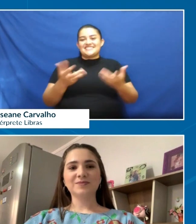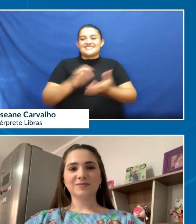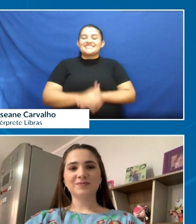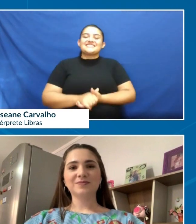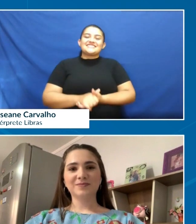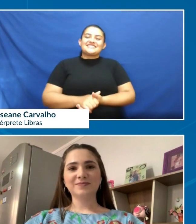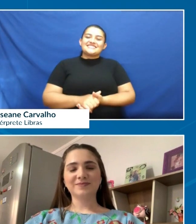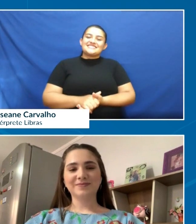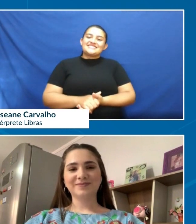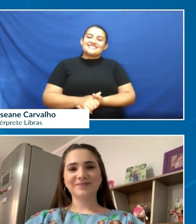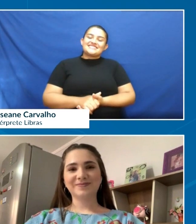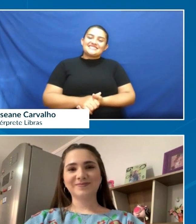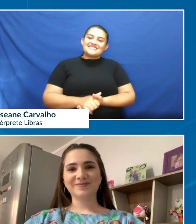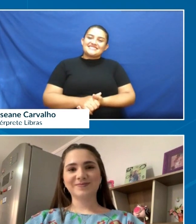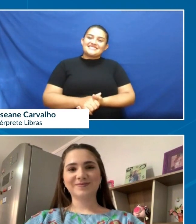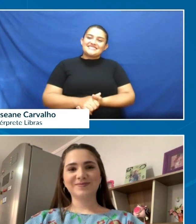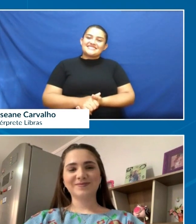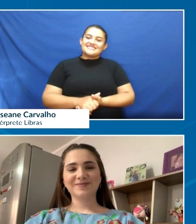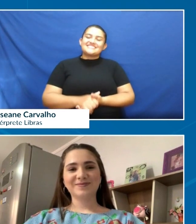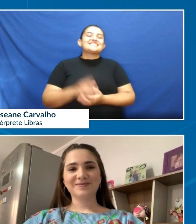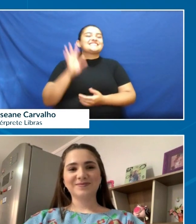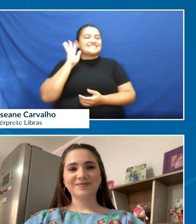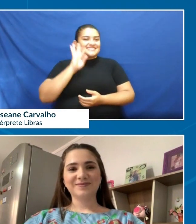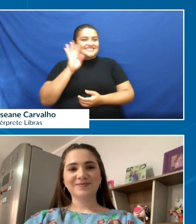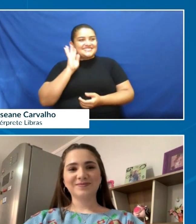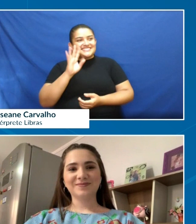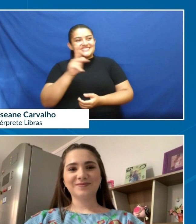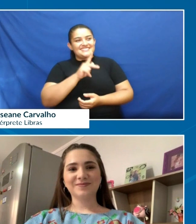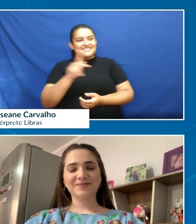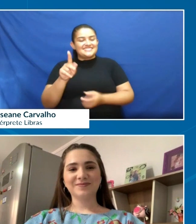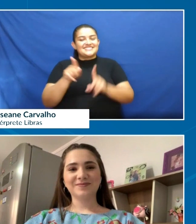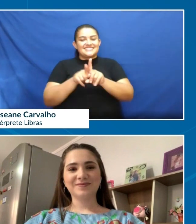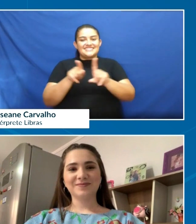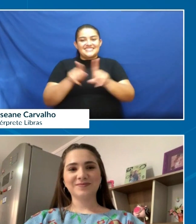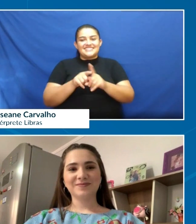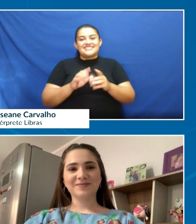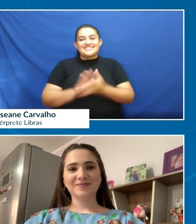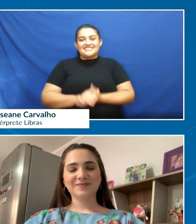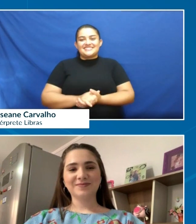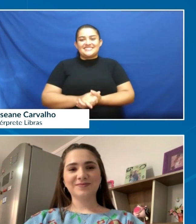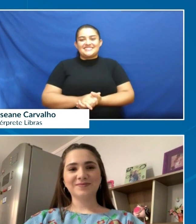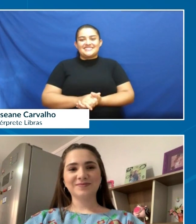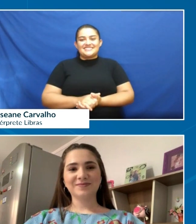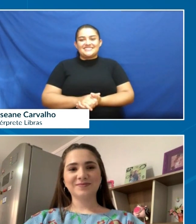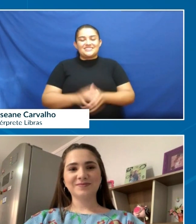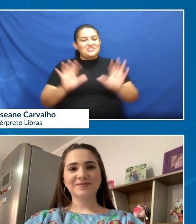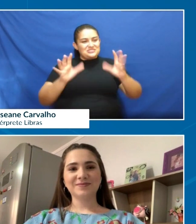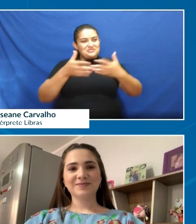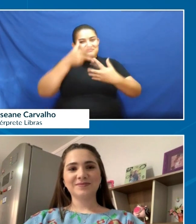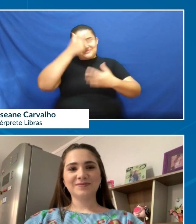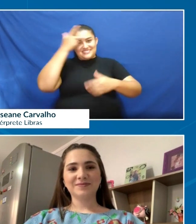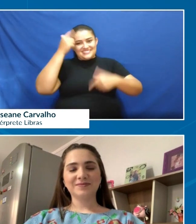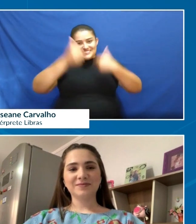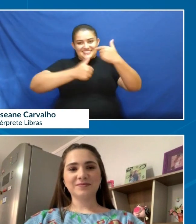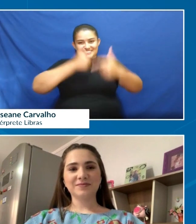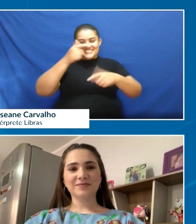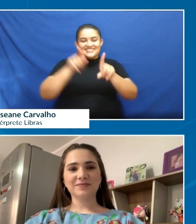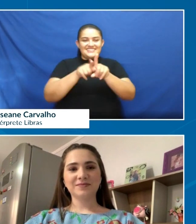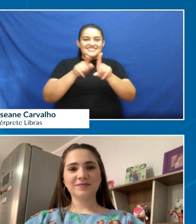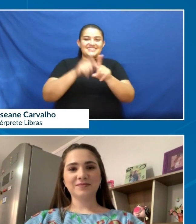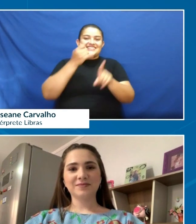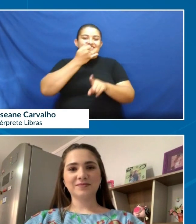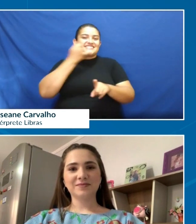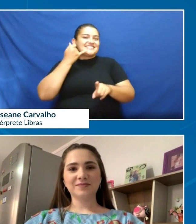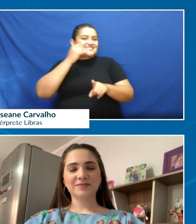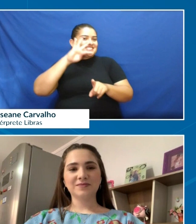bate-papo de hoje. Muito obrigado. Bacana, professor, já agradeceu aí toda uma parte da nossa equipe de produção. Quero agradecer também a Josiane,